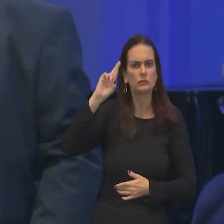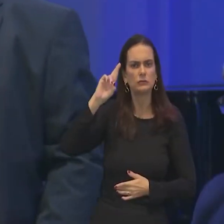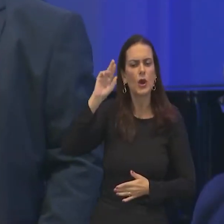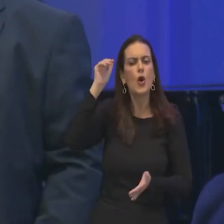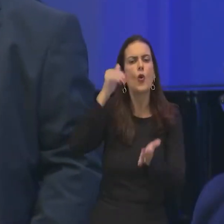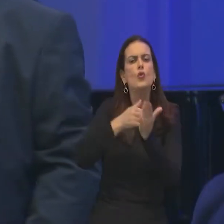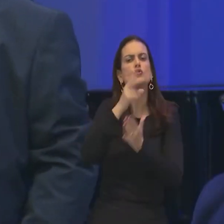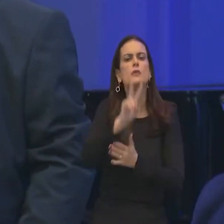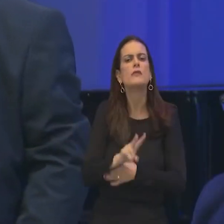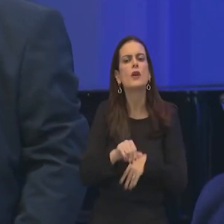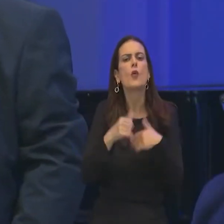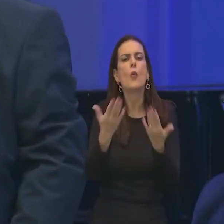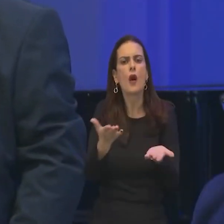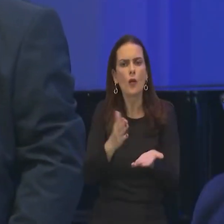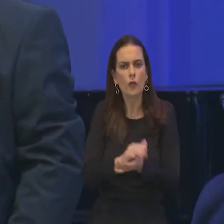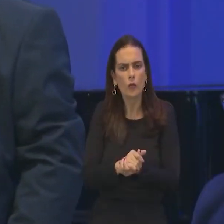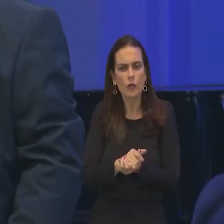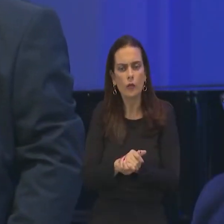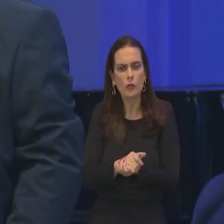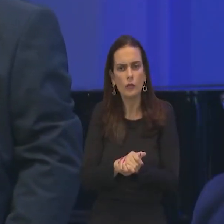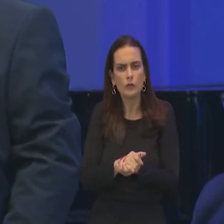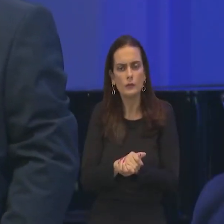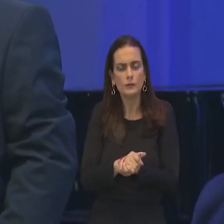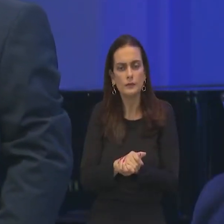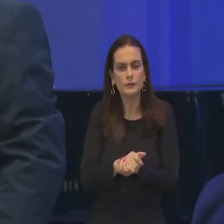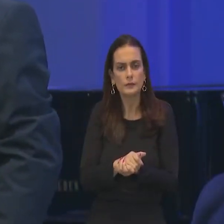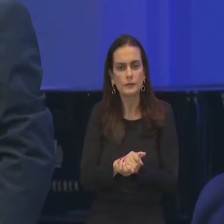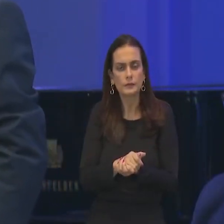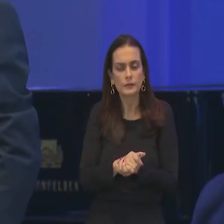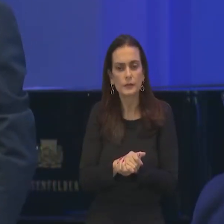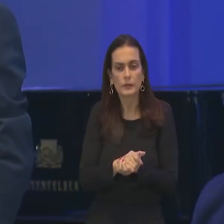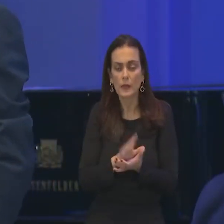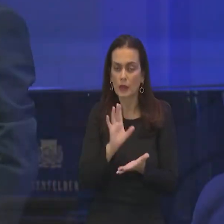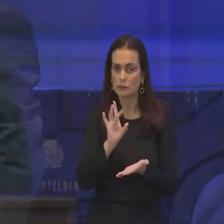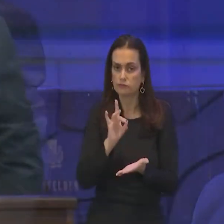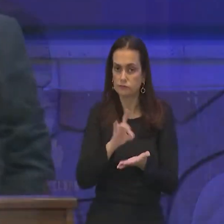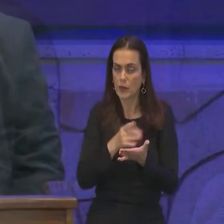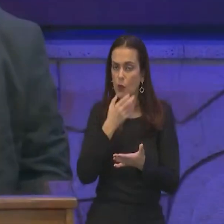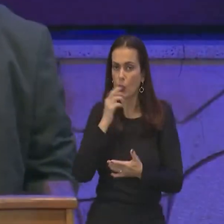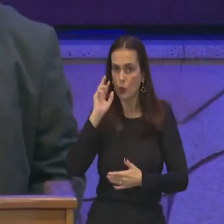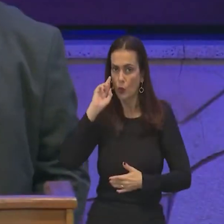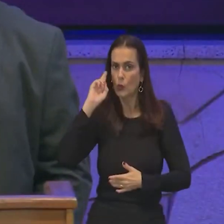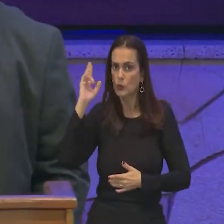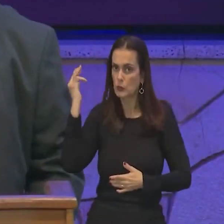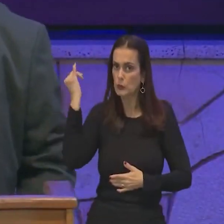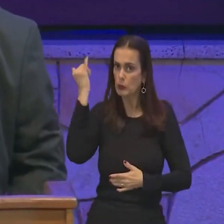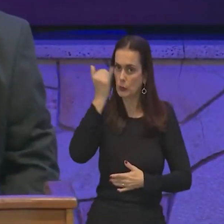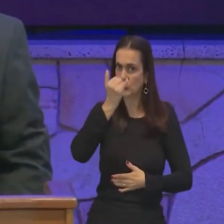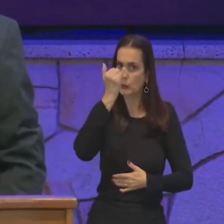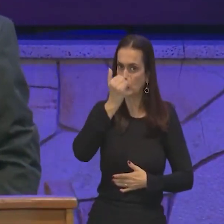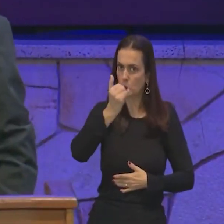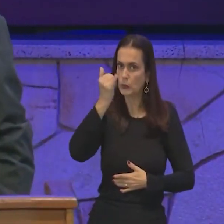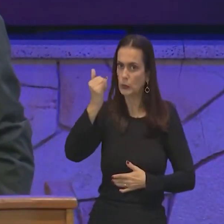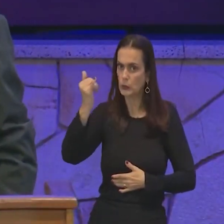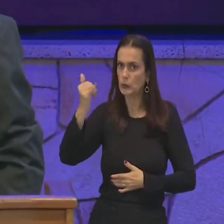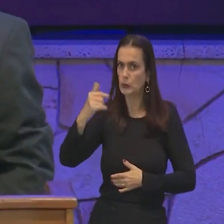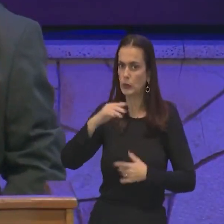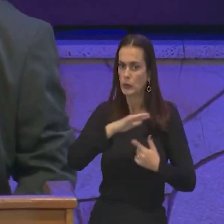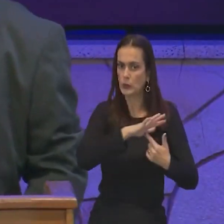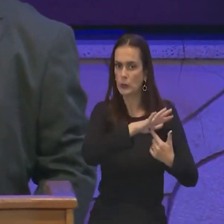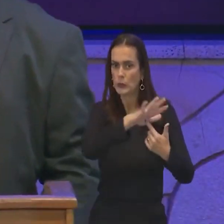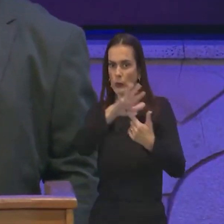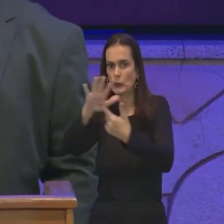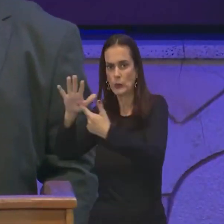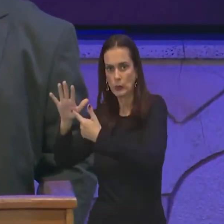última vez? Qual foi a última vez? Certamente o Senhor tem falado e se manifestado